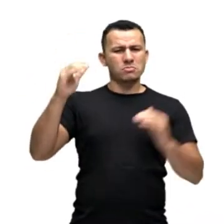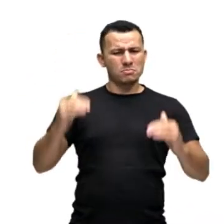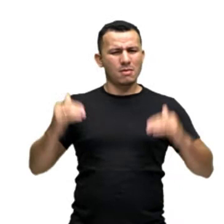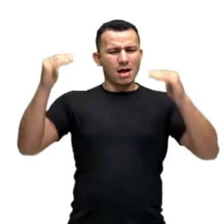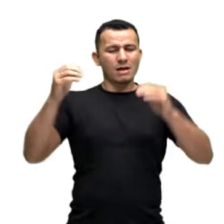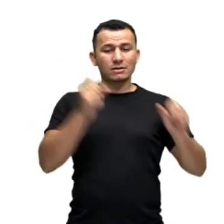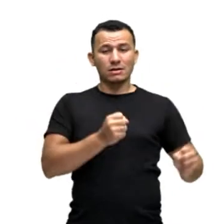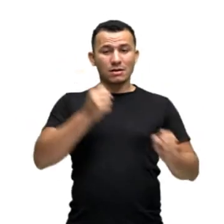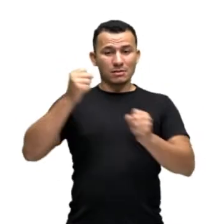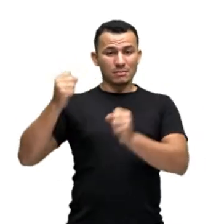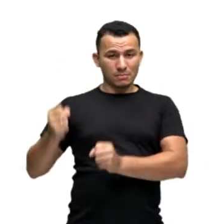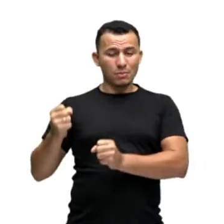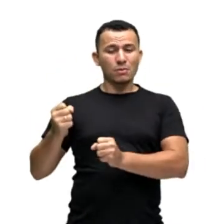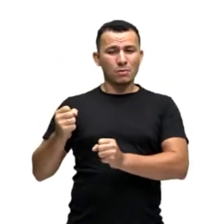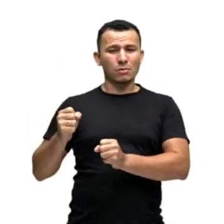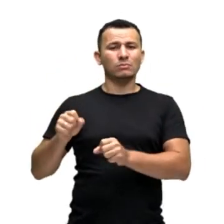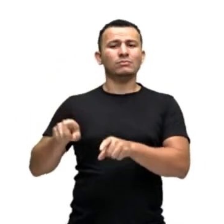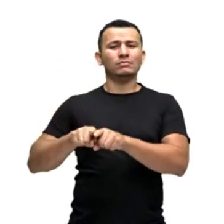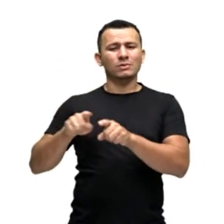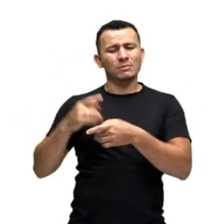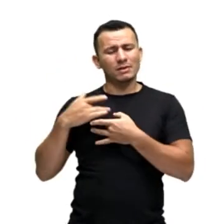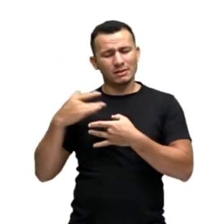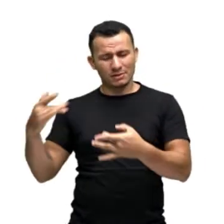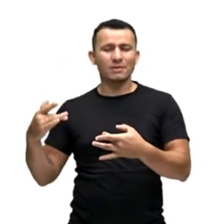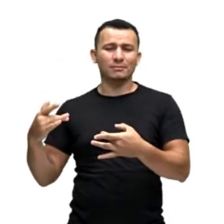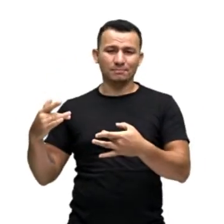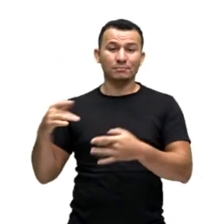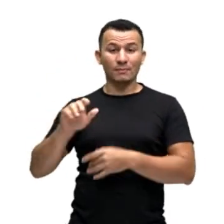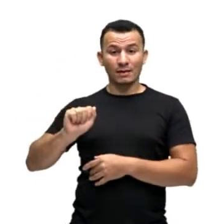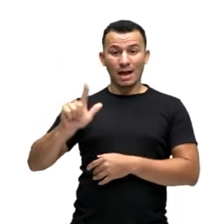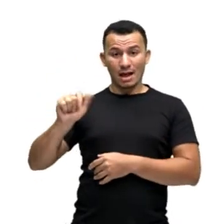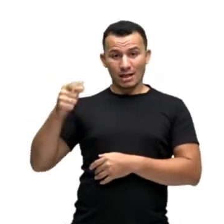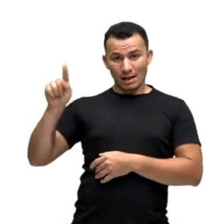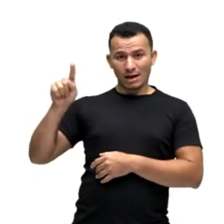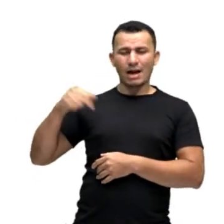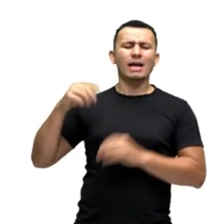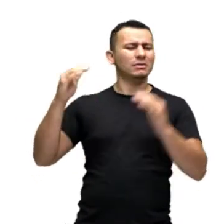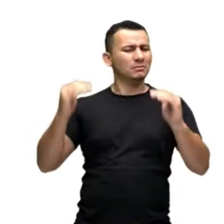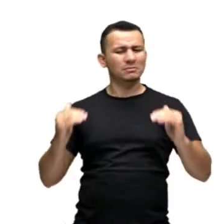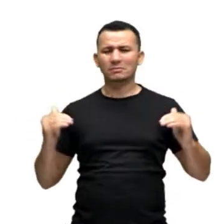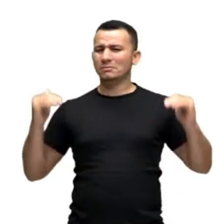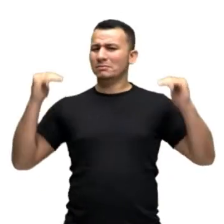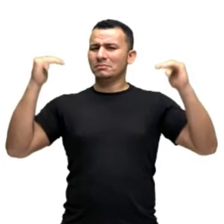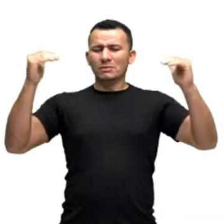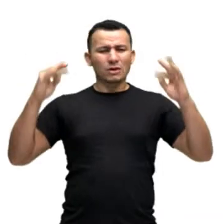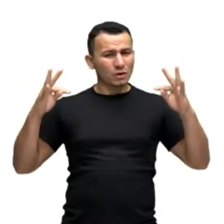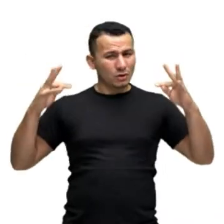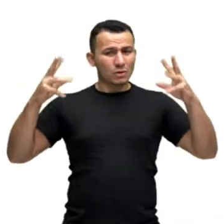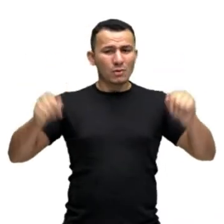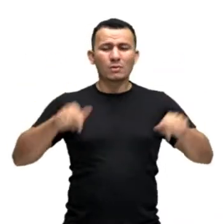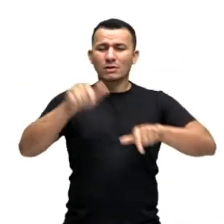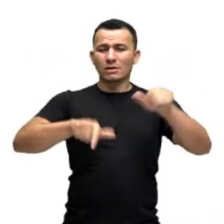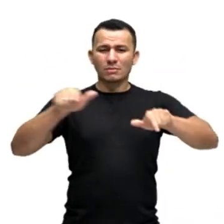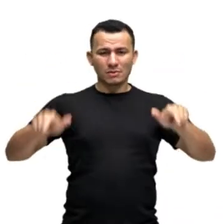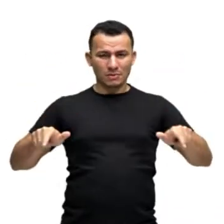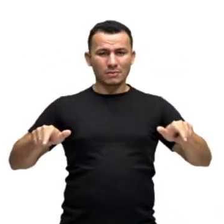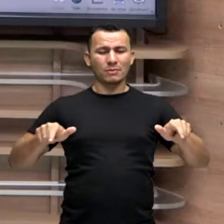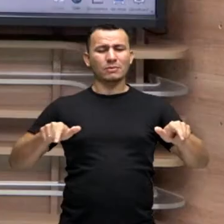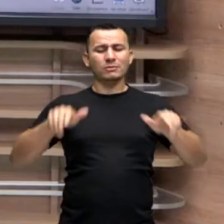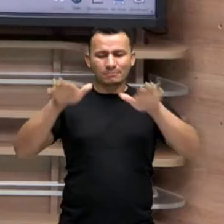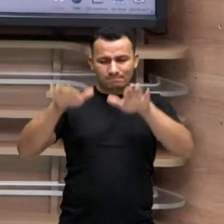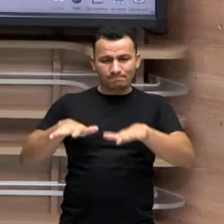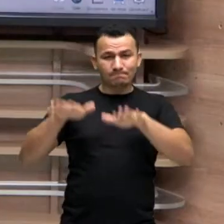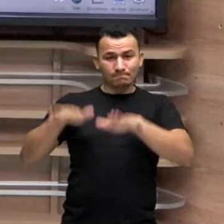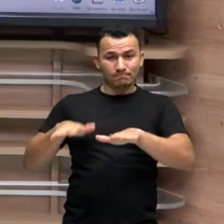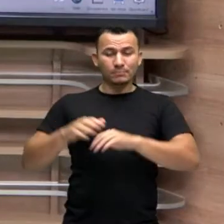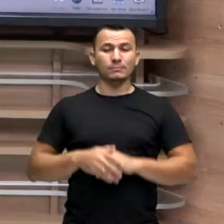é o misericordioso alá É soberano a tudo EA todos aqui